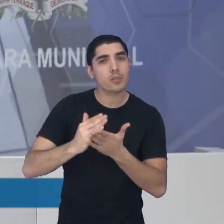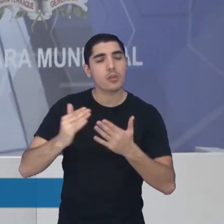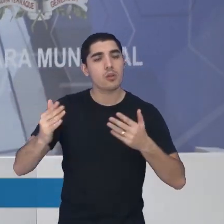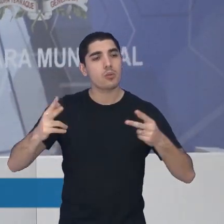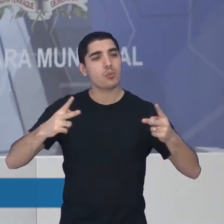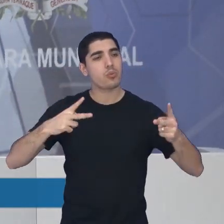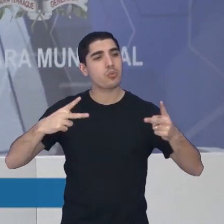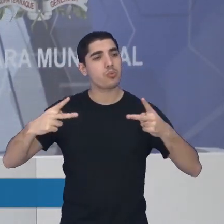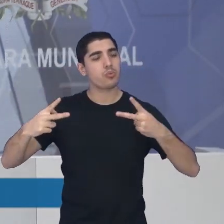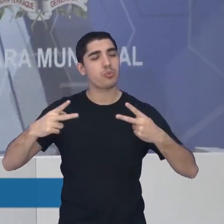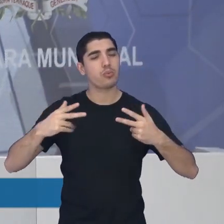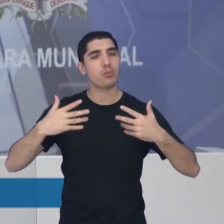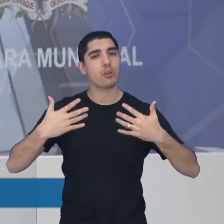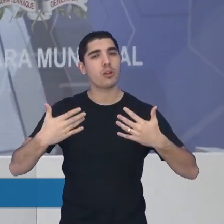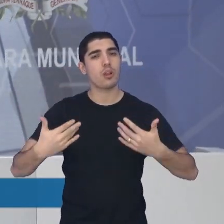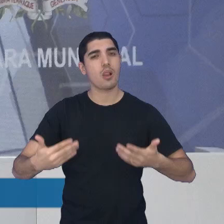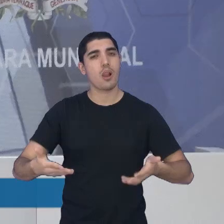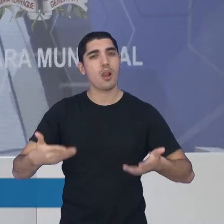sentiu Deus.